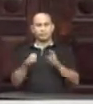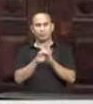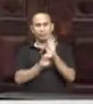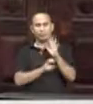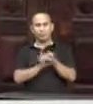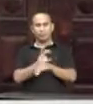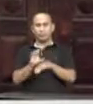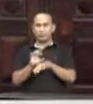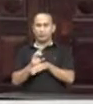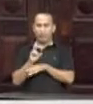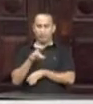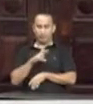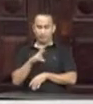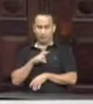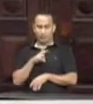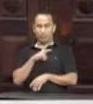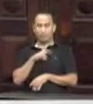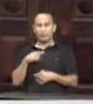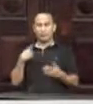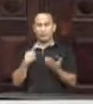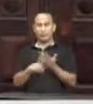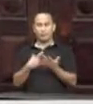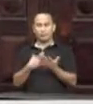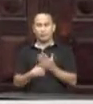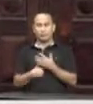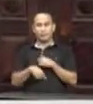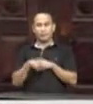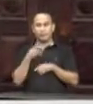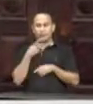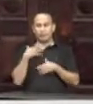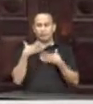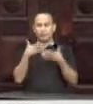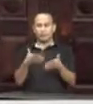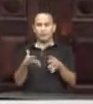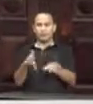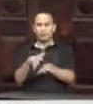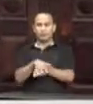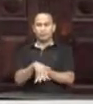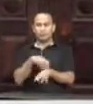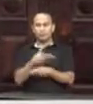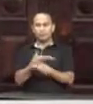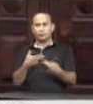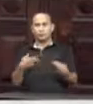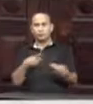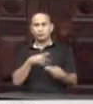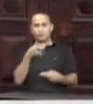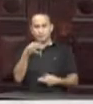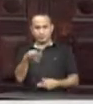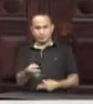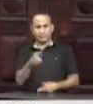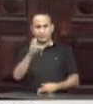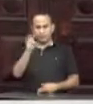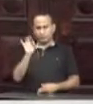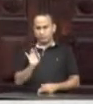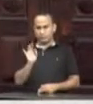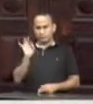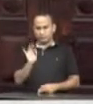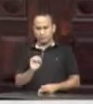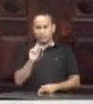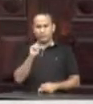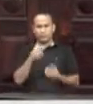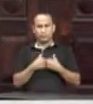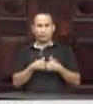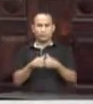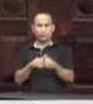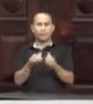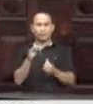se comprometeu a garantir a inclusão de dispositivo que garanta que os 5% remanescentes